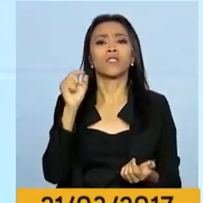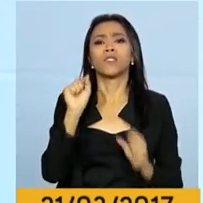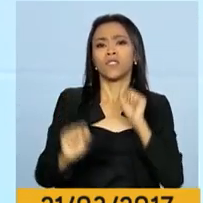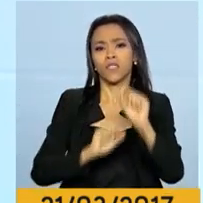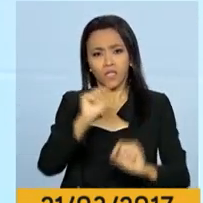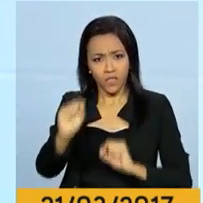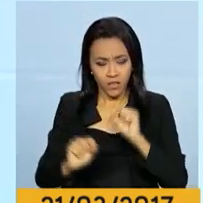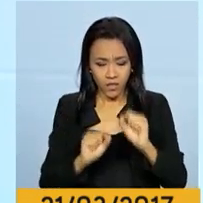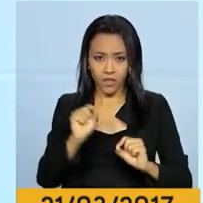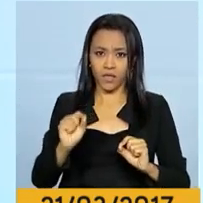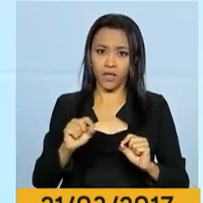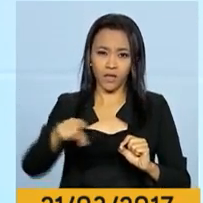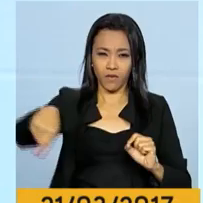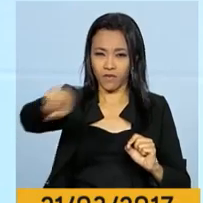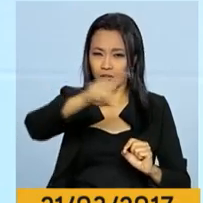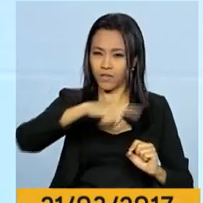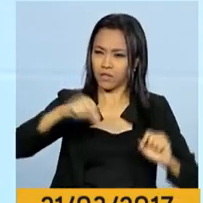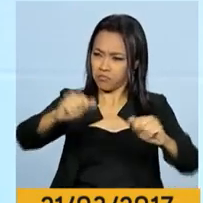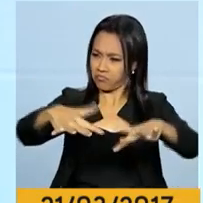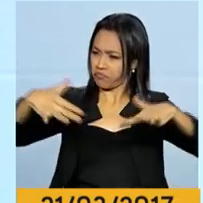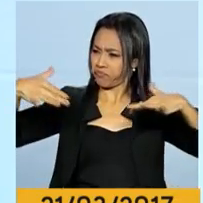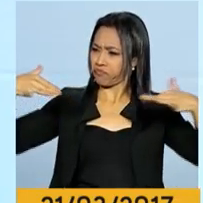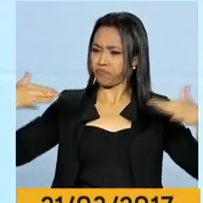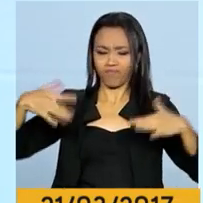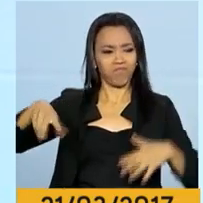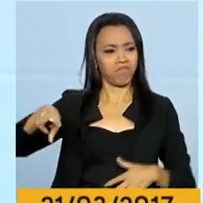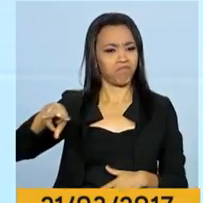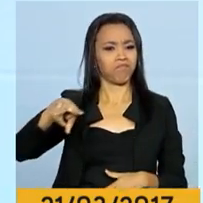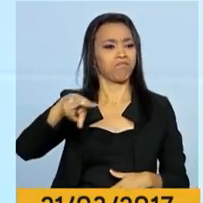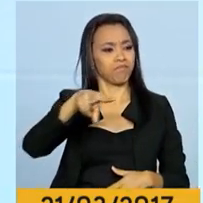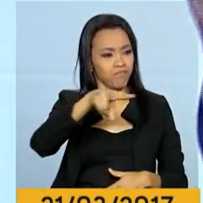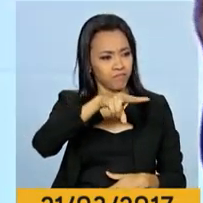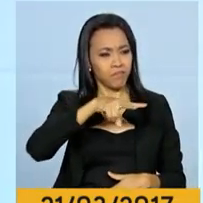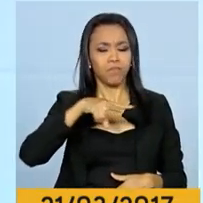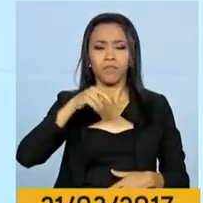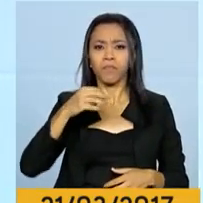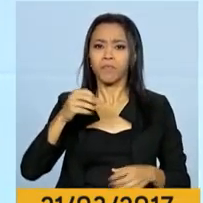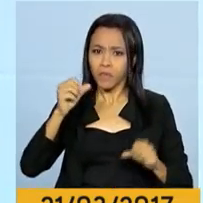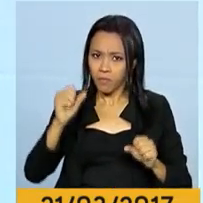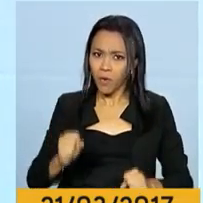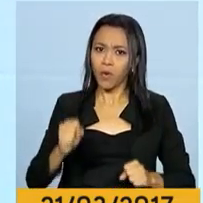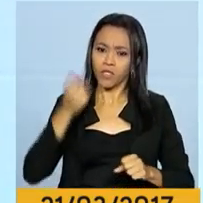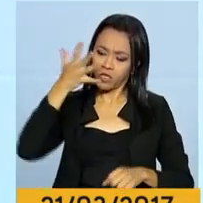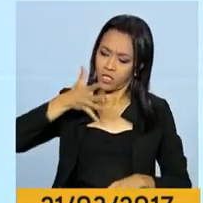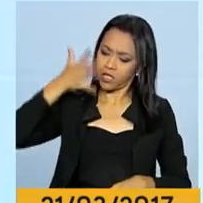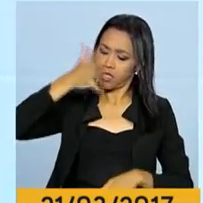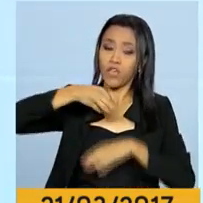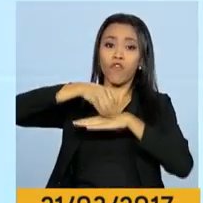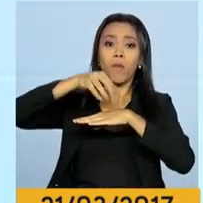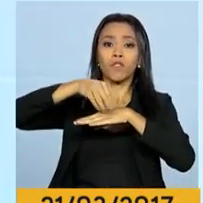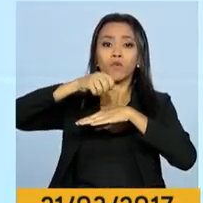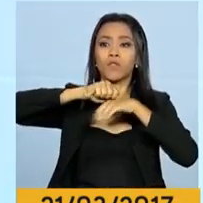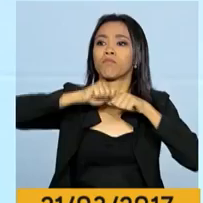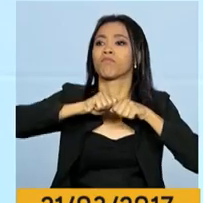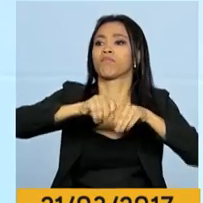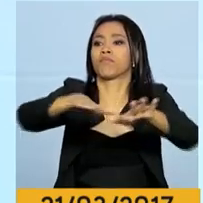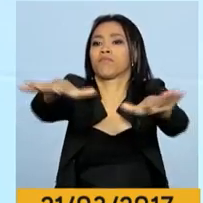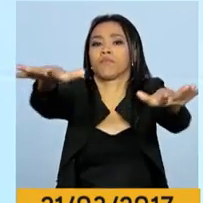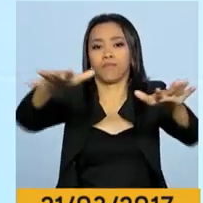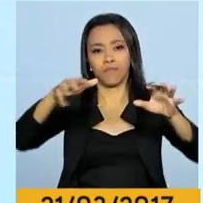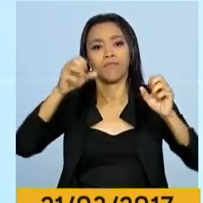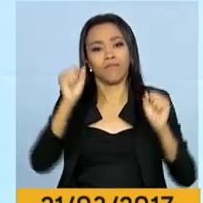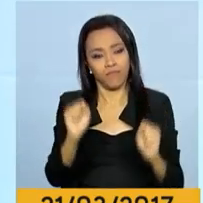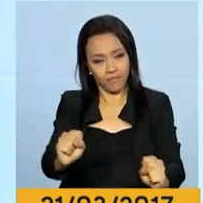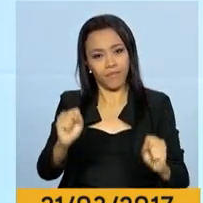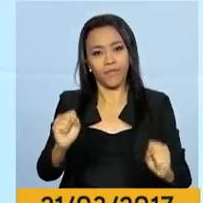público privilegiado, um público que pode reproduzir estas informações, fazê-las logo